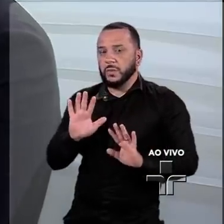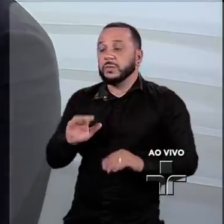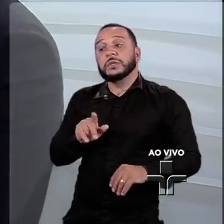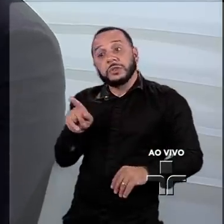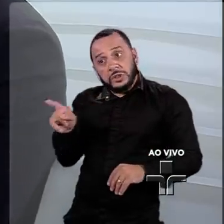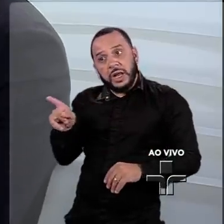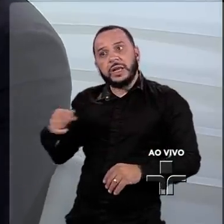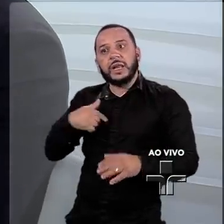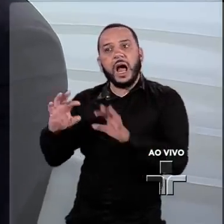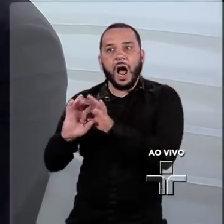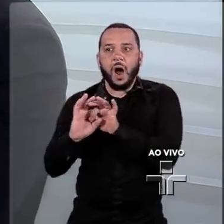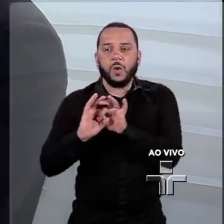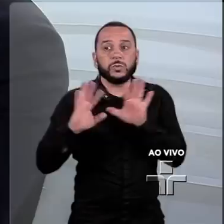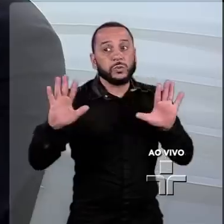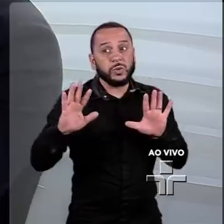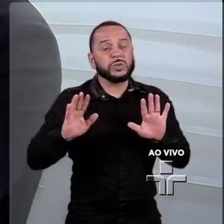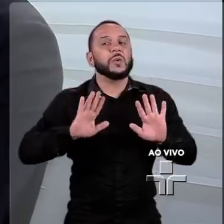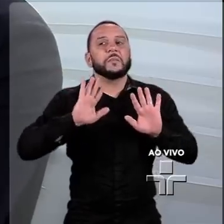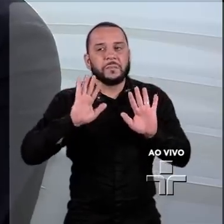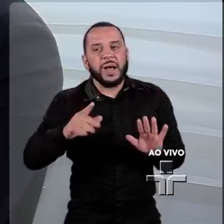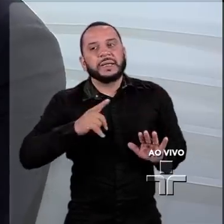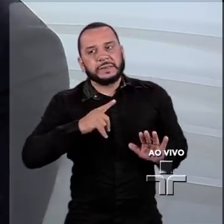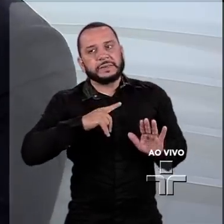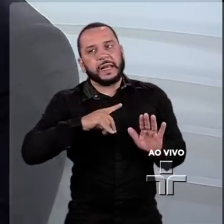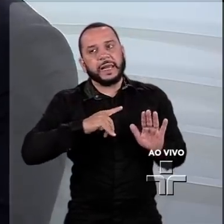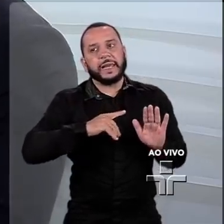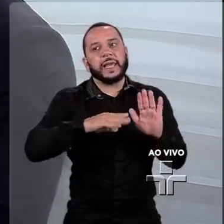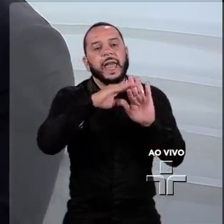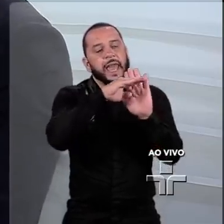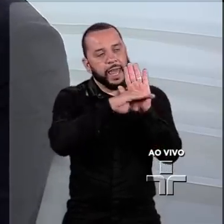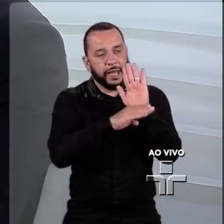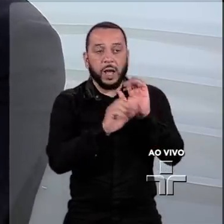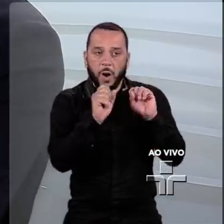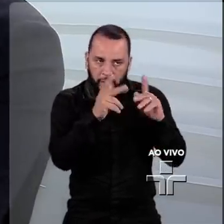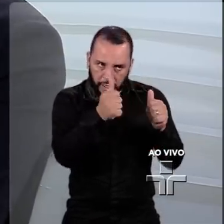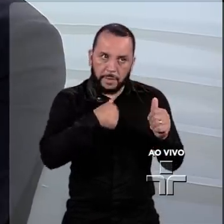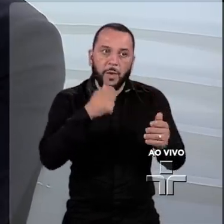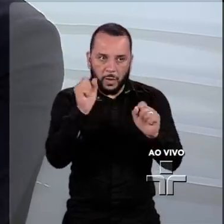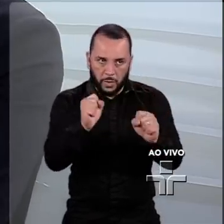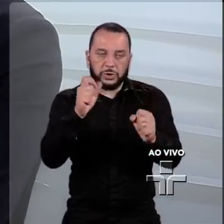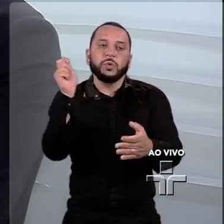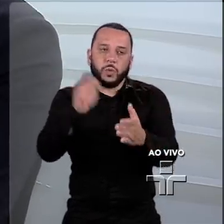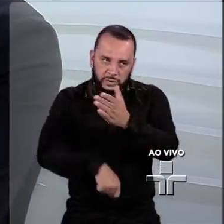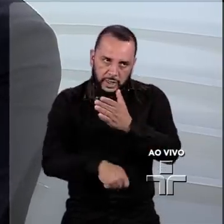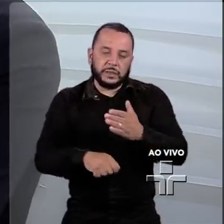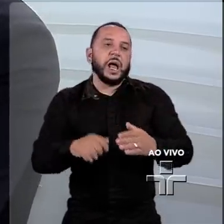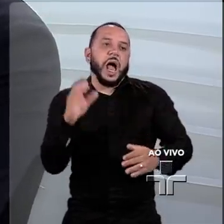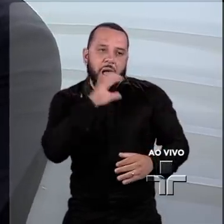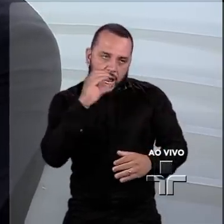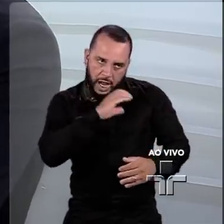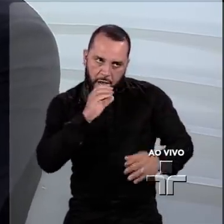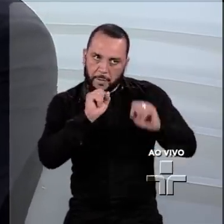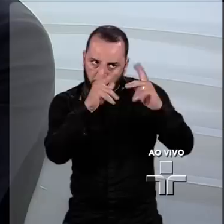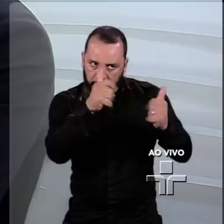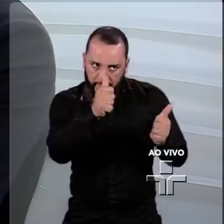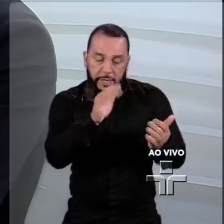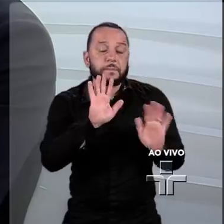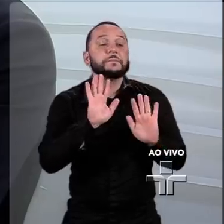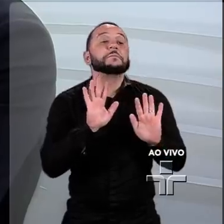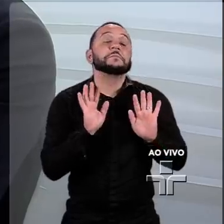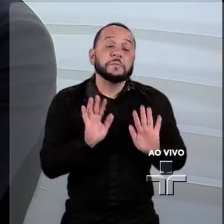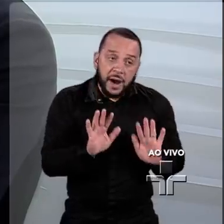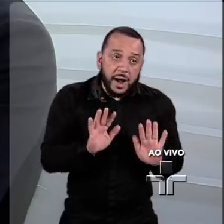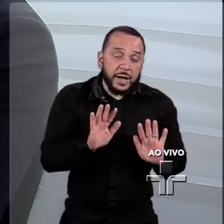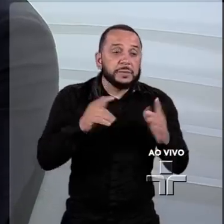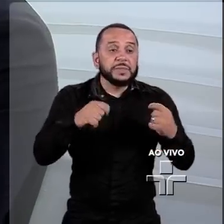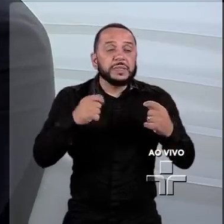tribunal autorizou, mas colocou uma ressalva. Olha, tudo bem, vocês podem contratar de forma emergencial, mas ainda assim precisa